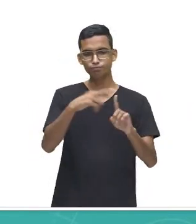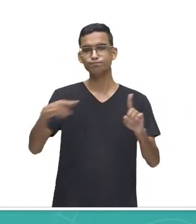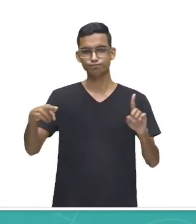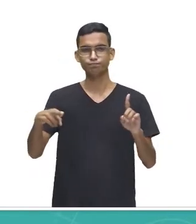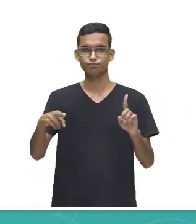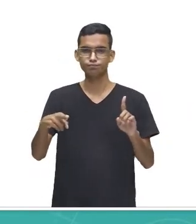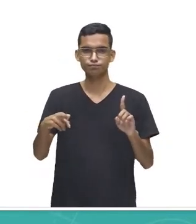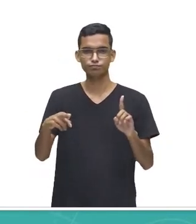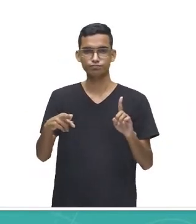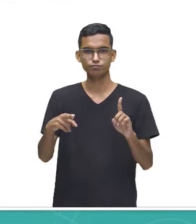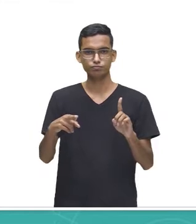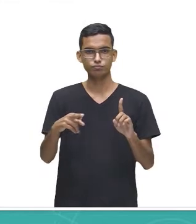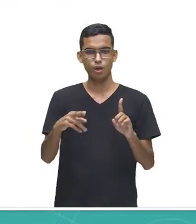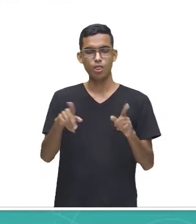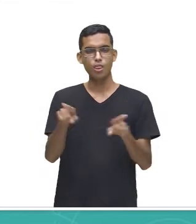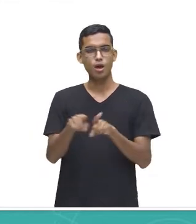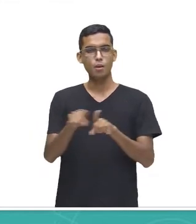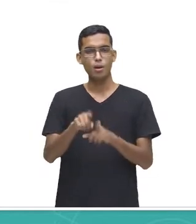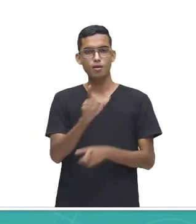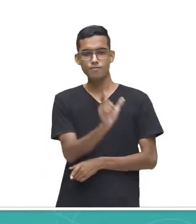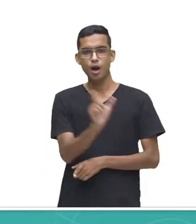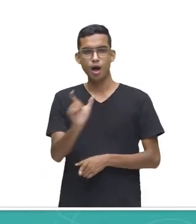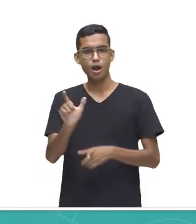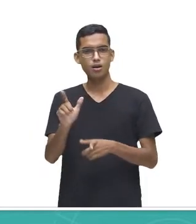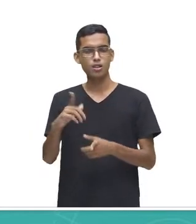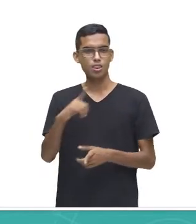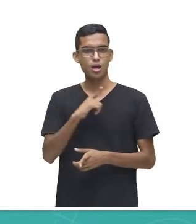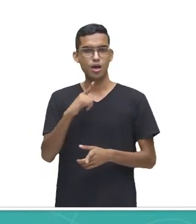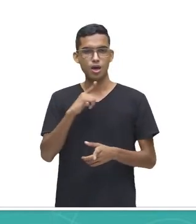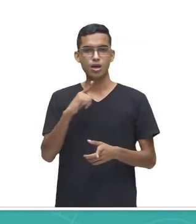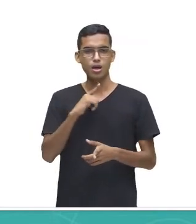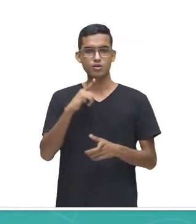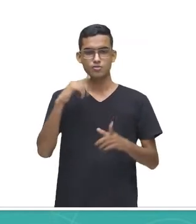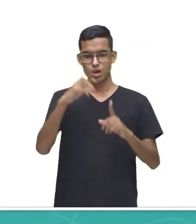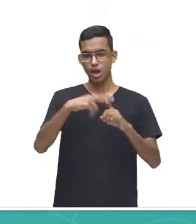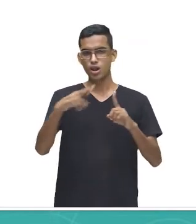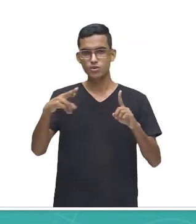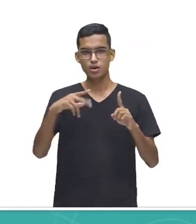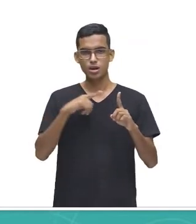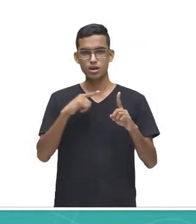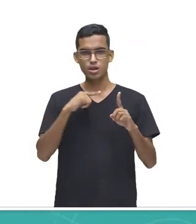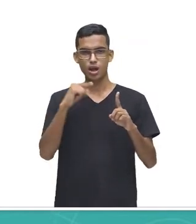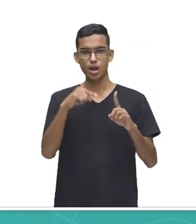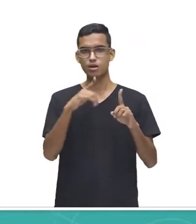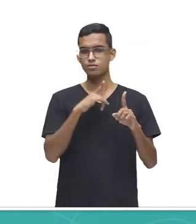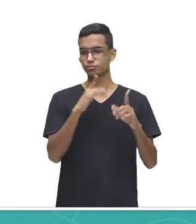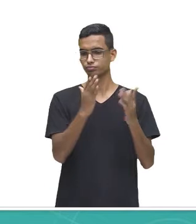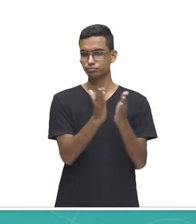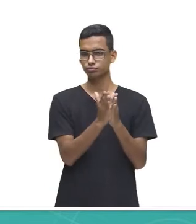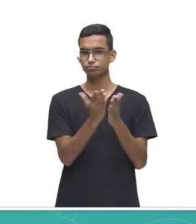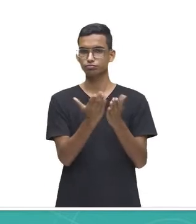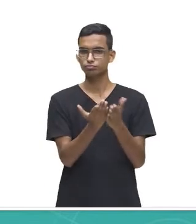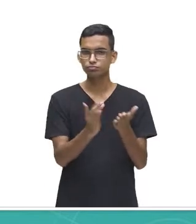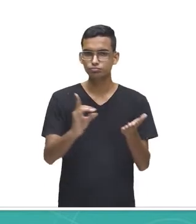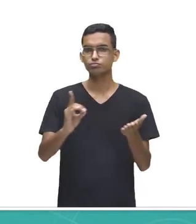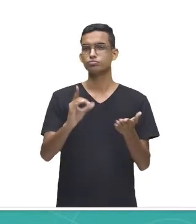mostrar. Palavras. Existem religiões que entoam mantras,